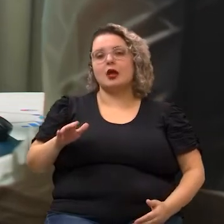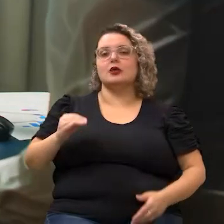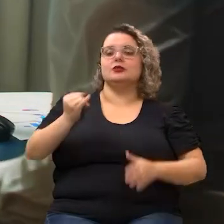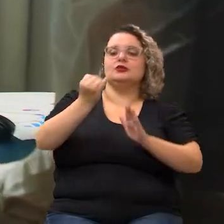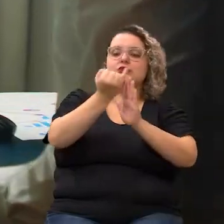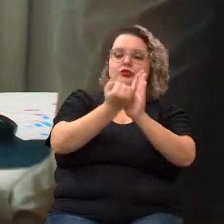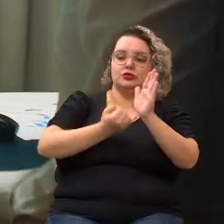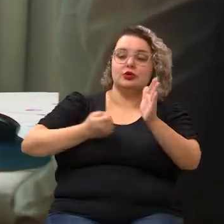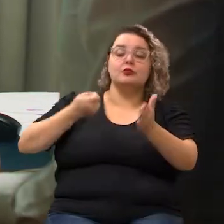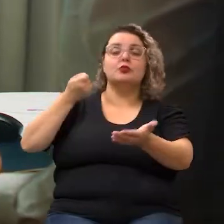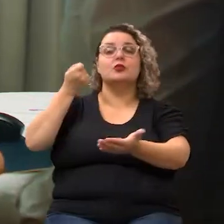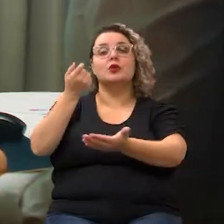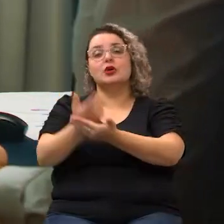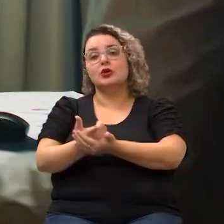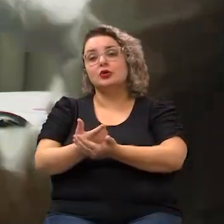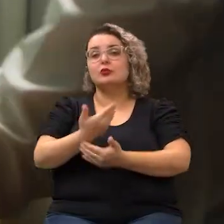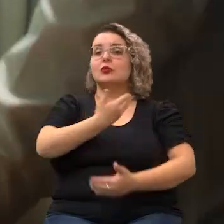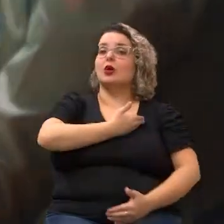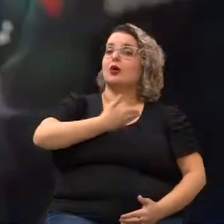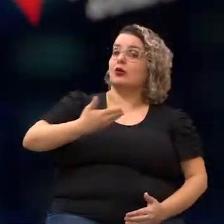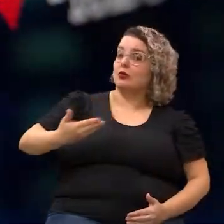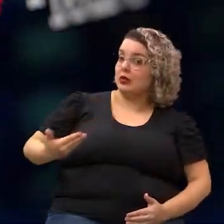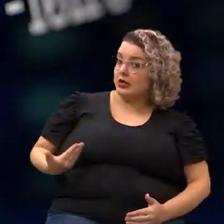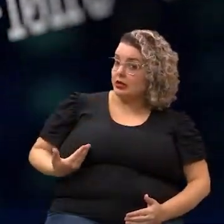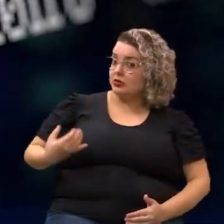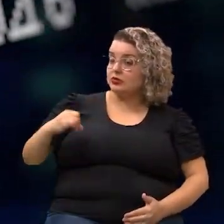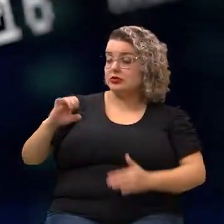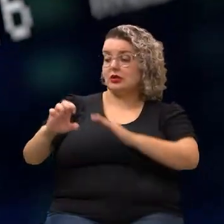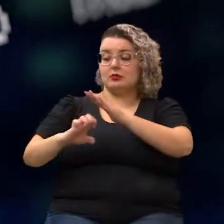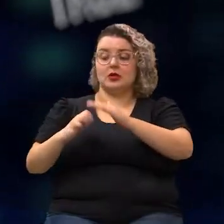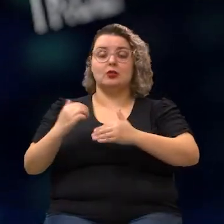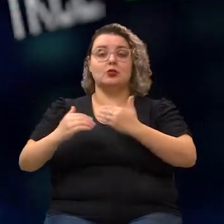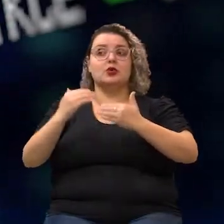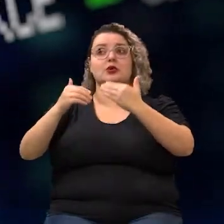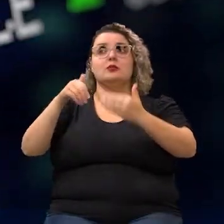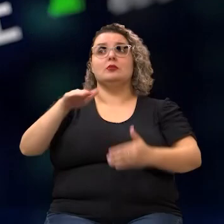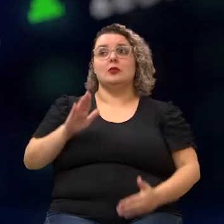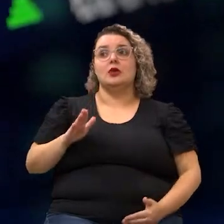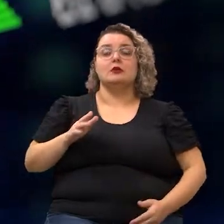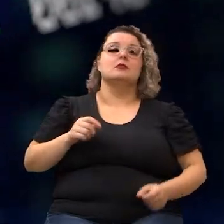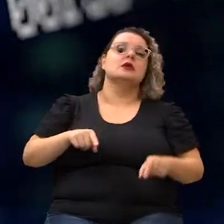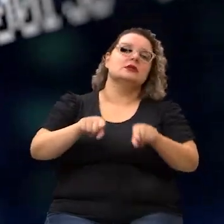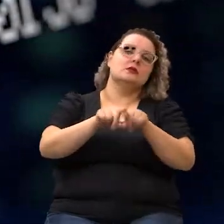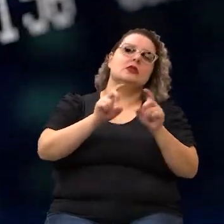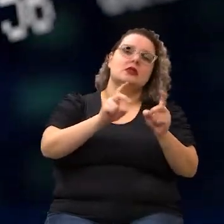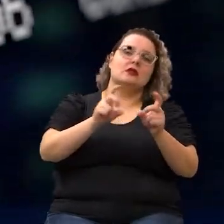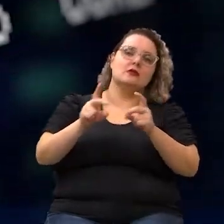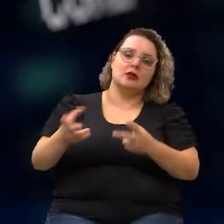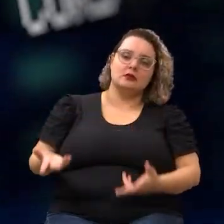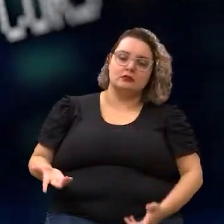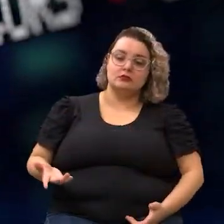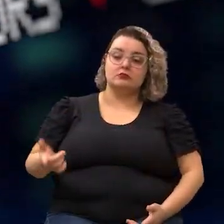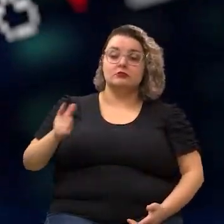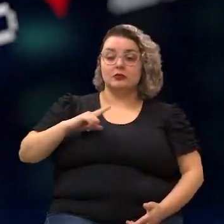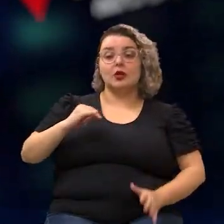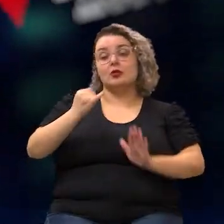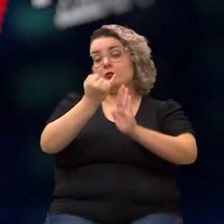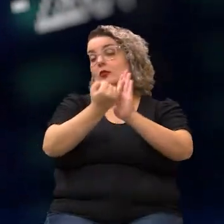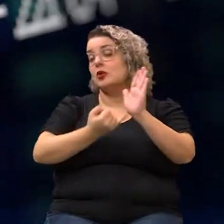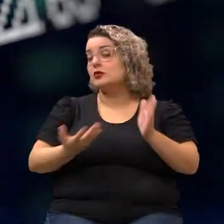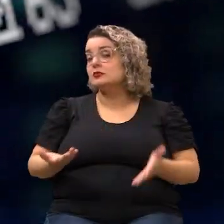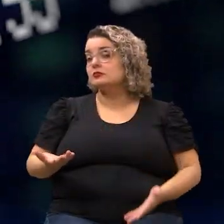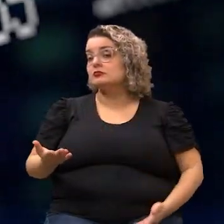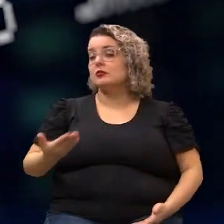Mais imposto que é pago para o governo. Porque se a empresa está produzindo mais está sendo vendido, isso gera um